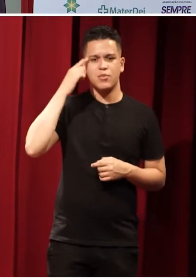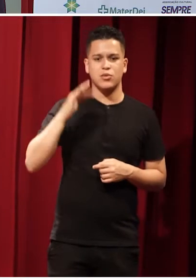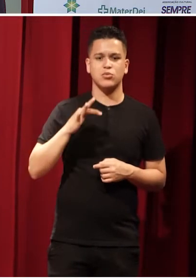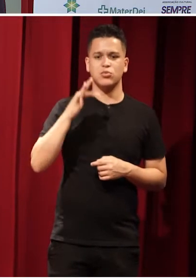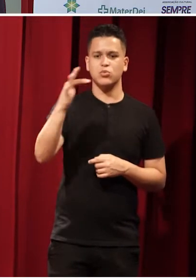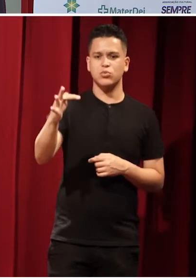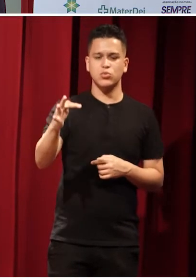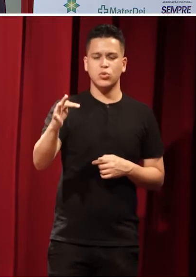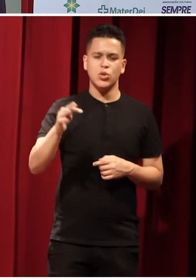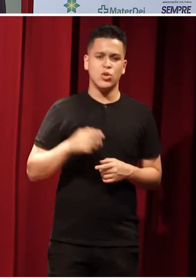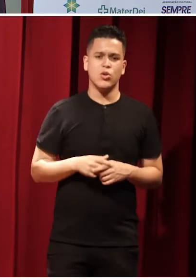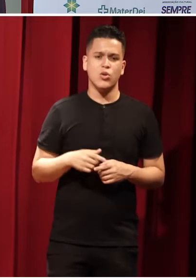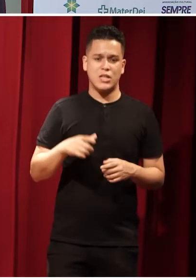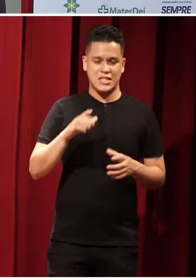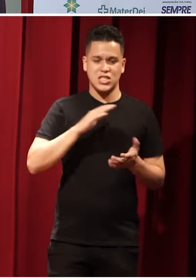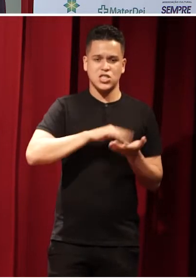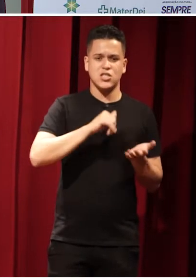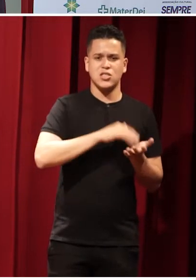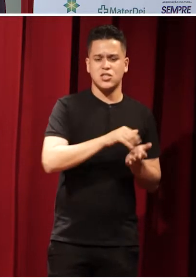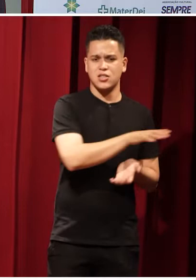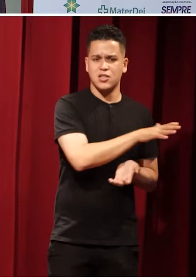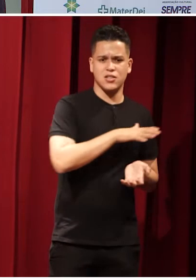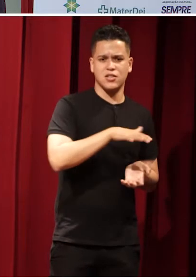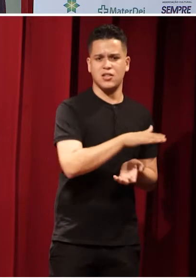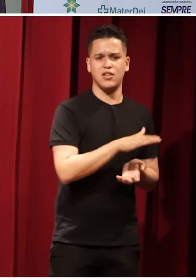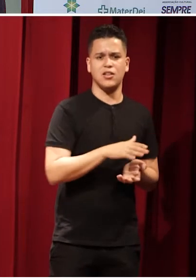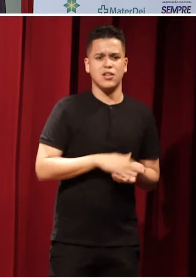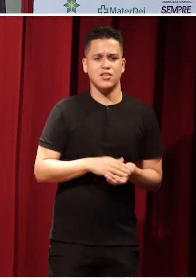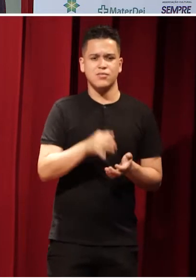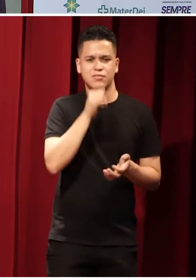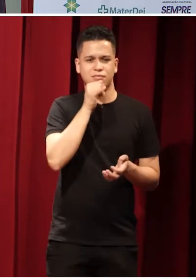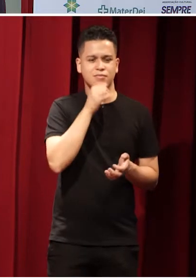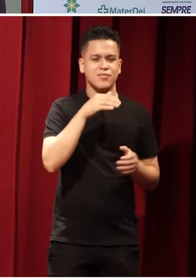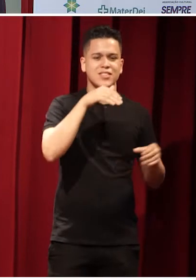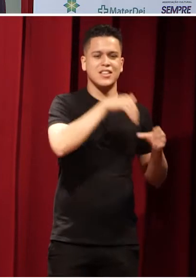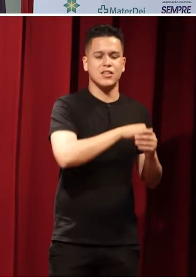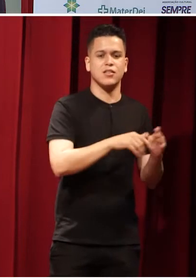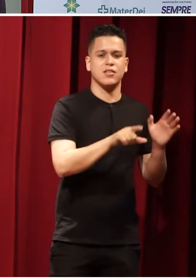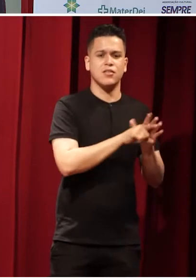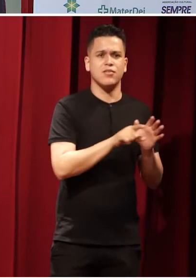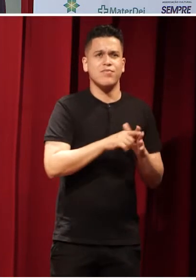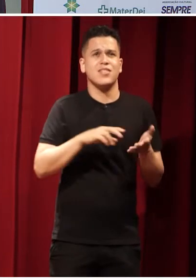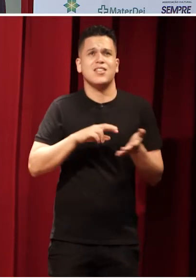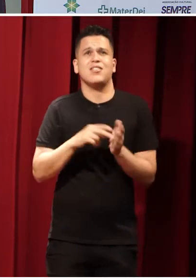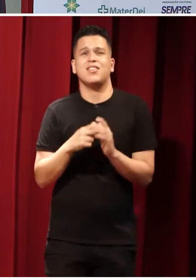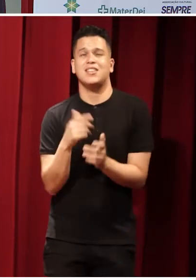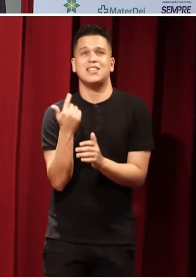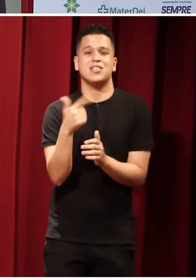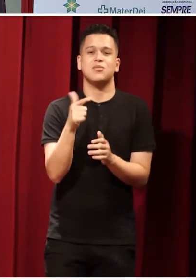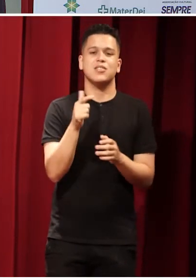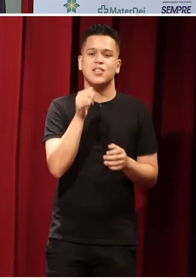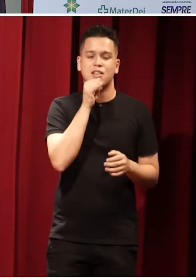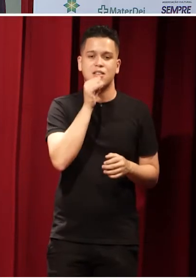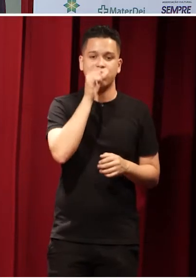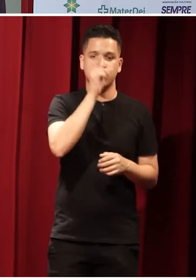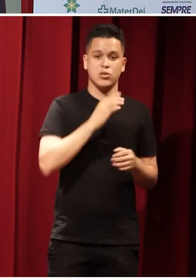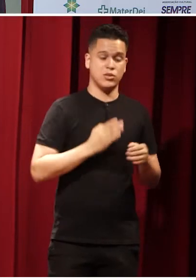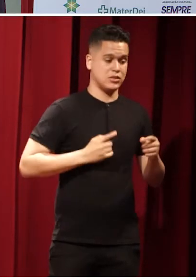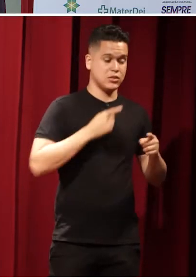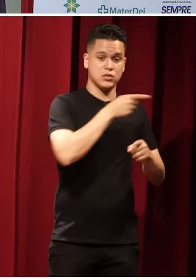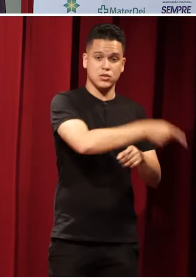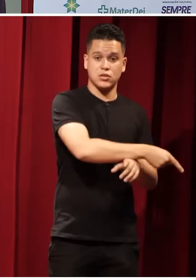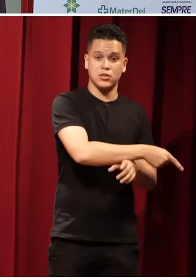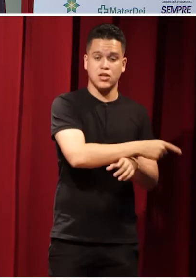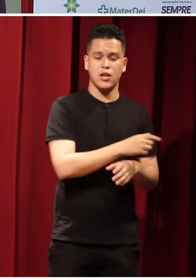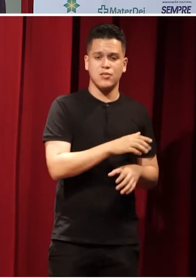baixas. Isso quer dizer que não houvesse invasão de terra na Amazônia? Não. Havia muita,